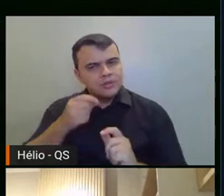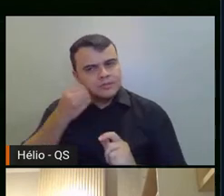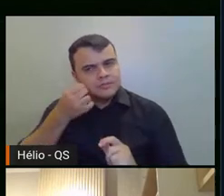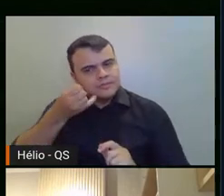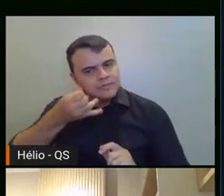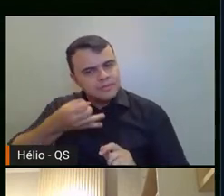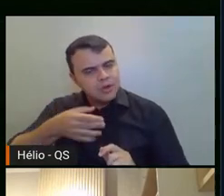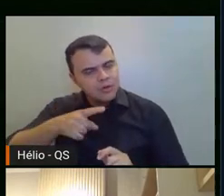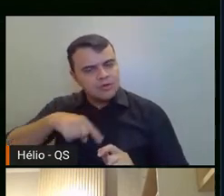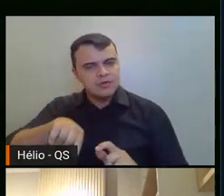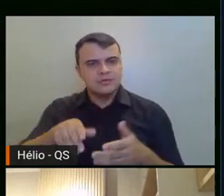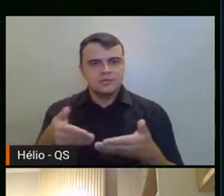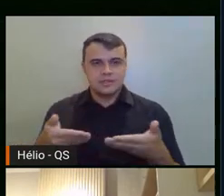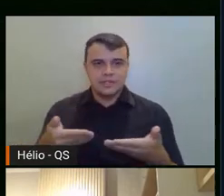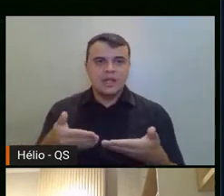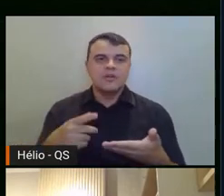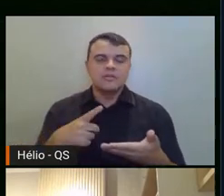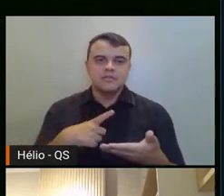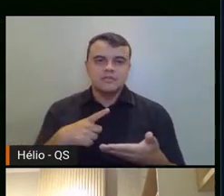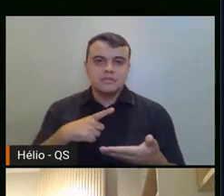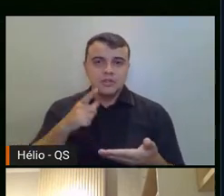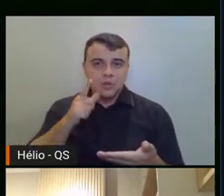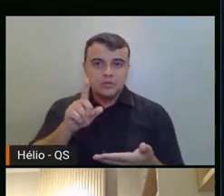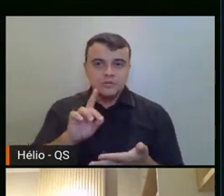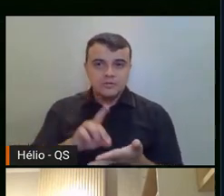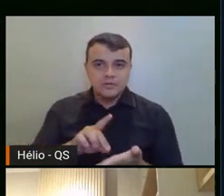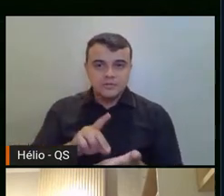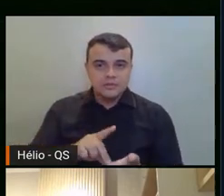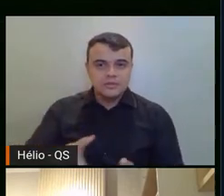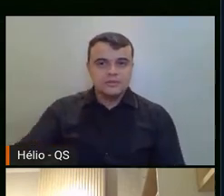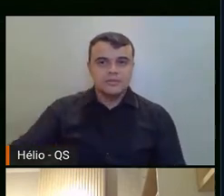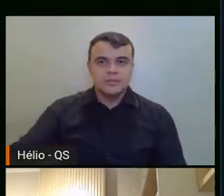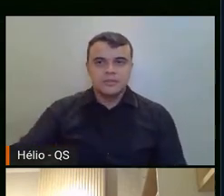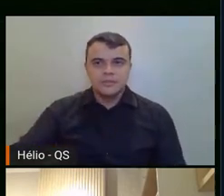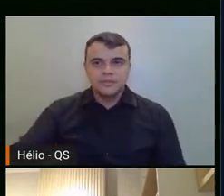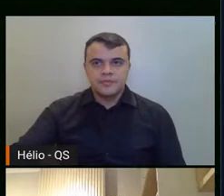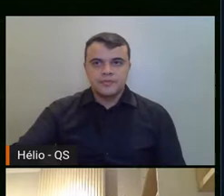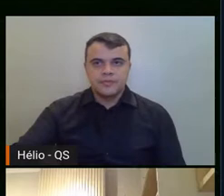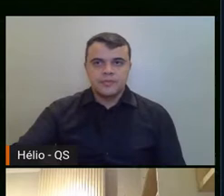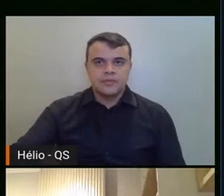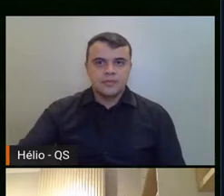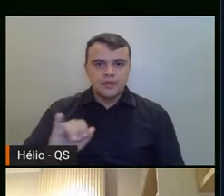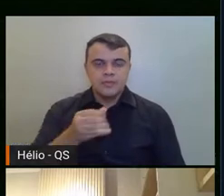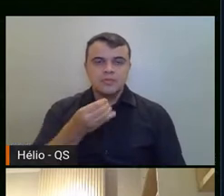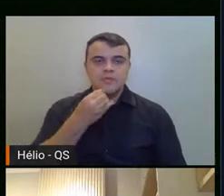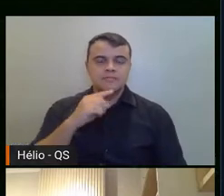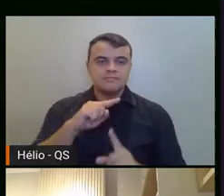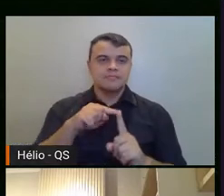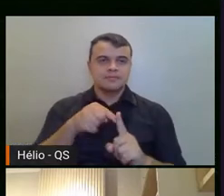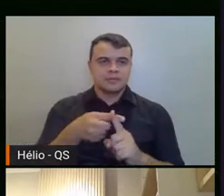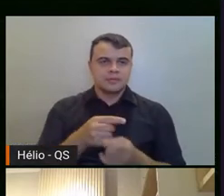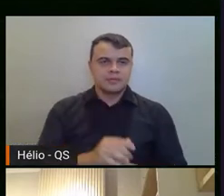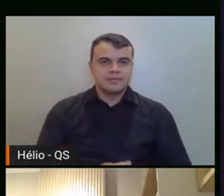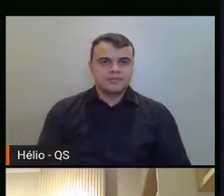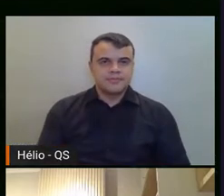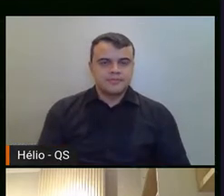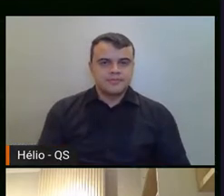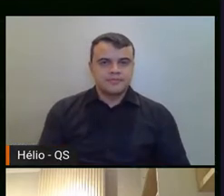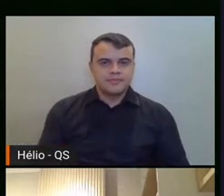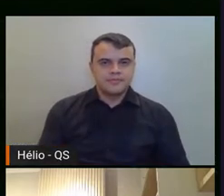foi montada para vocês para que vocês consigam tirar e o máximo de proveito né então é